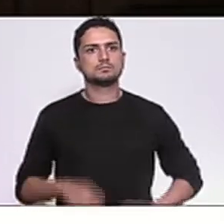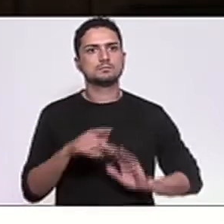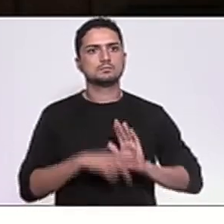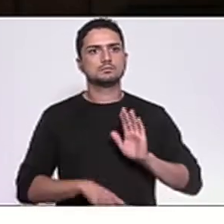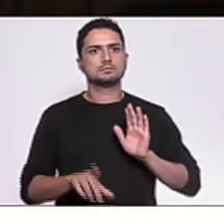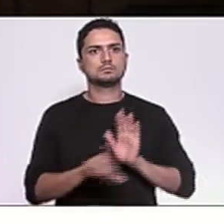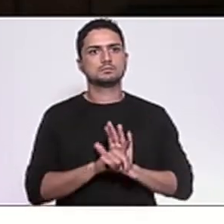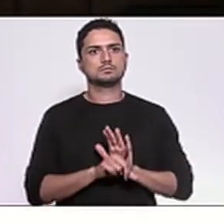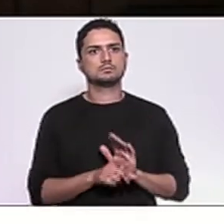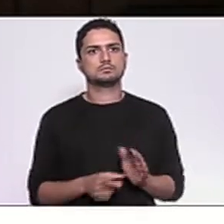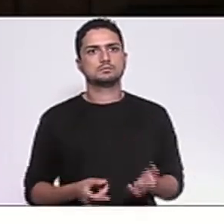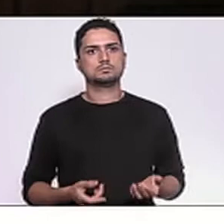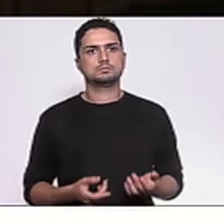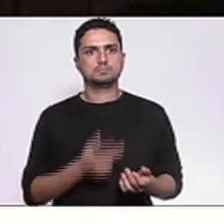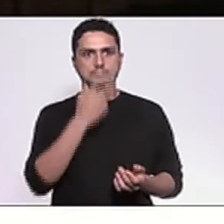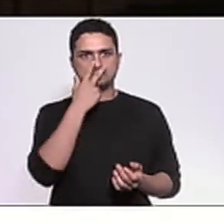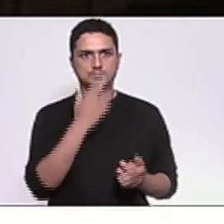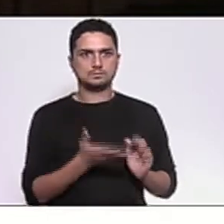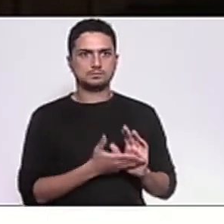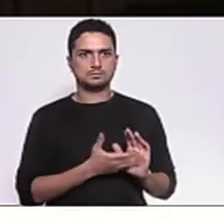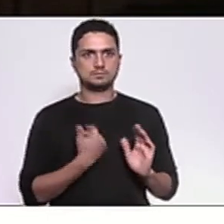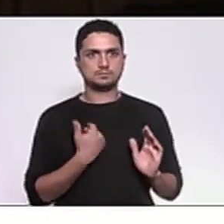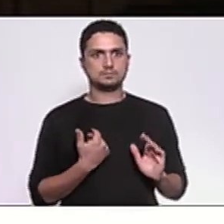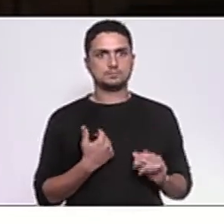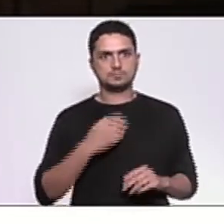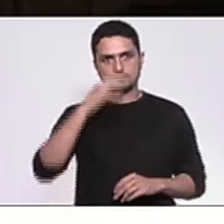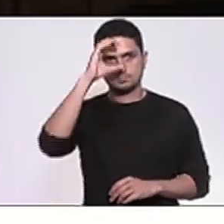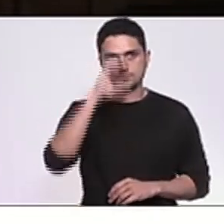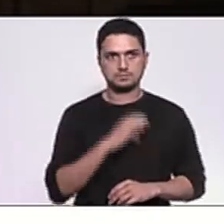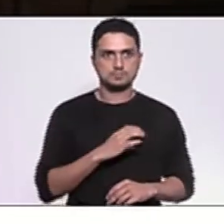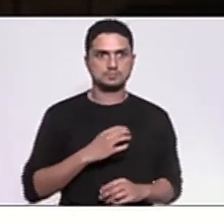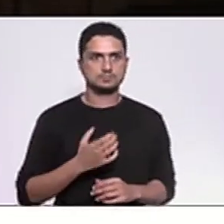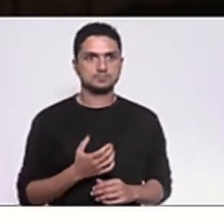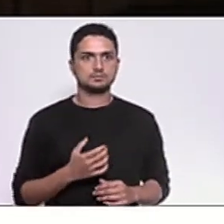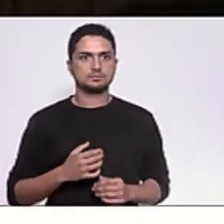que tira o caráter